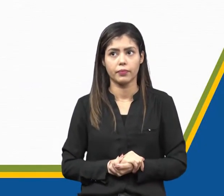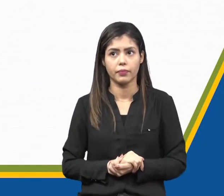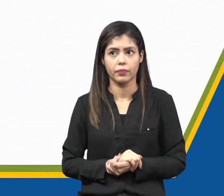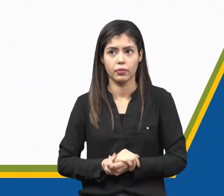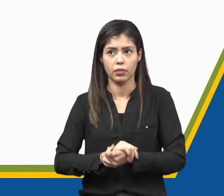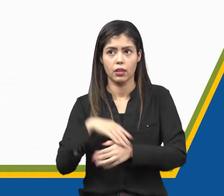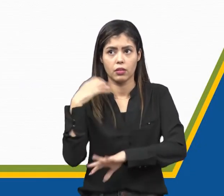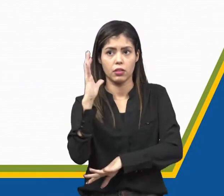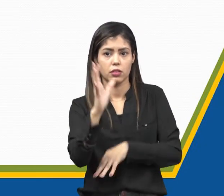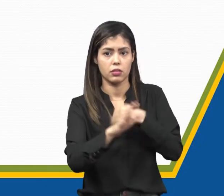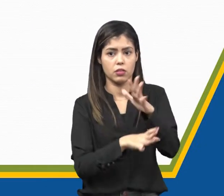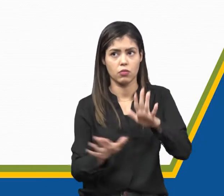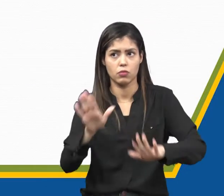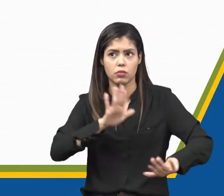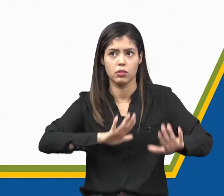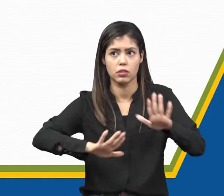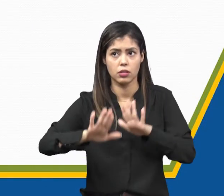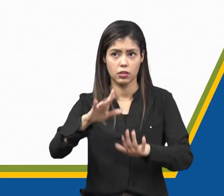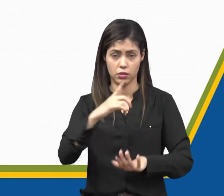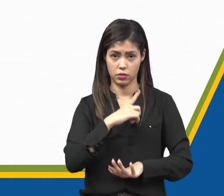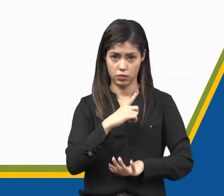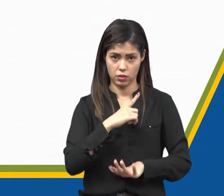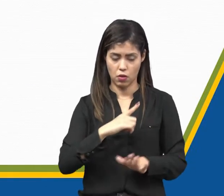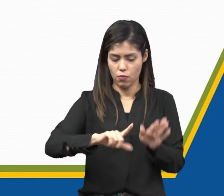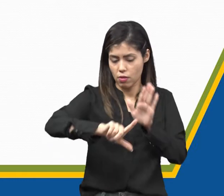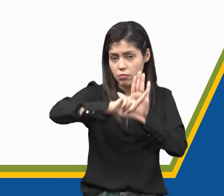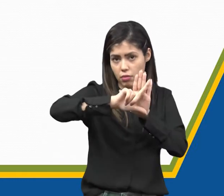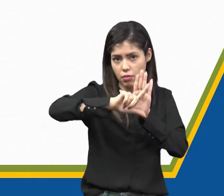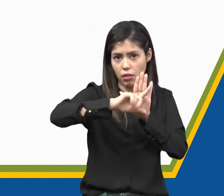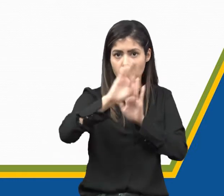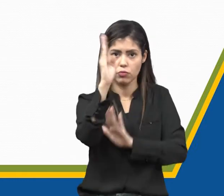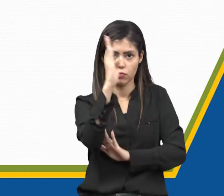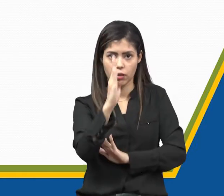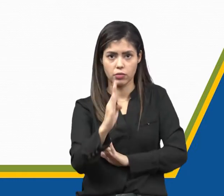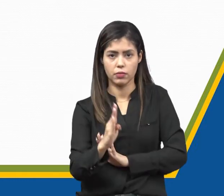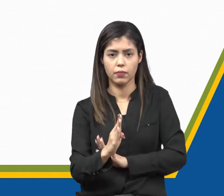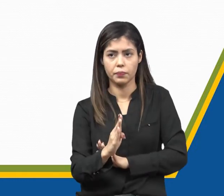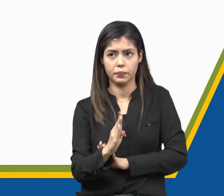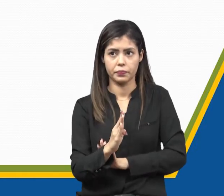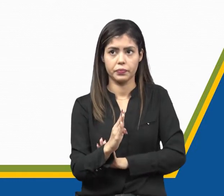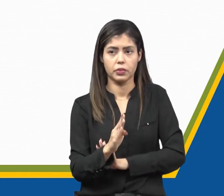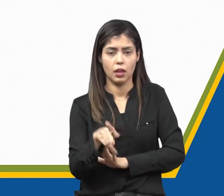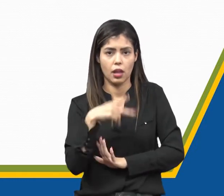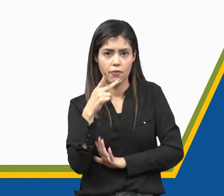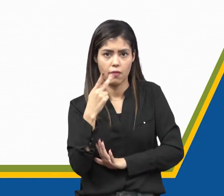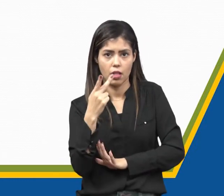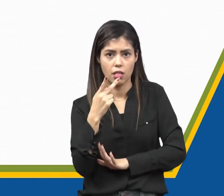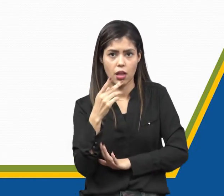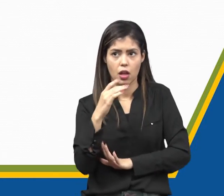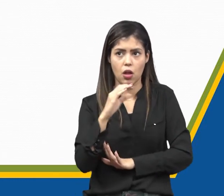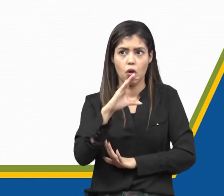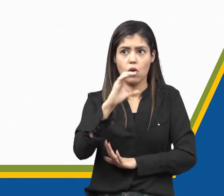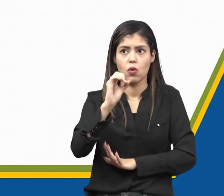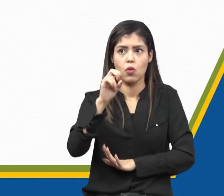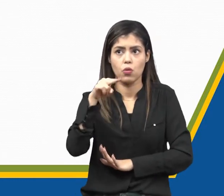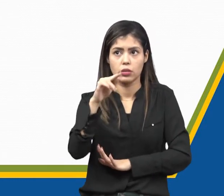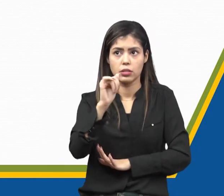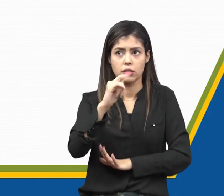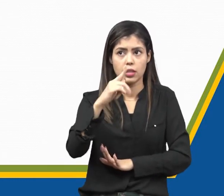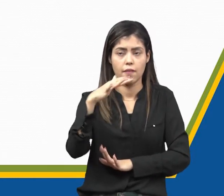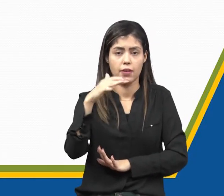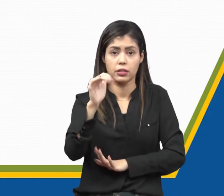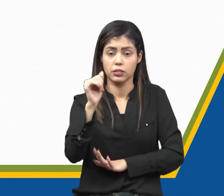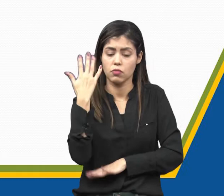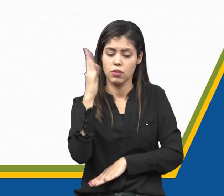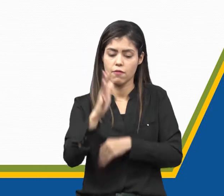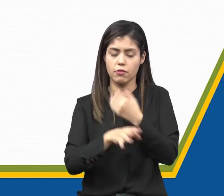conservação florestal, né, existe algumas leis no Brasil, né, que fala de conservação ambiental, a conservação